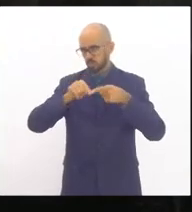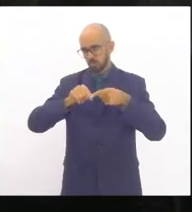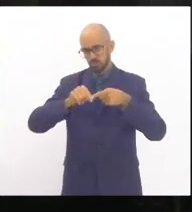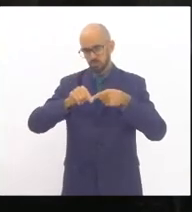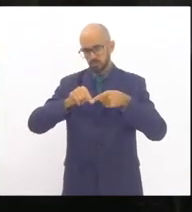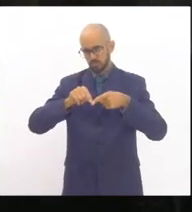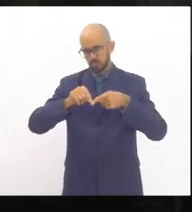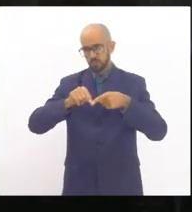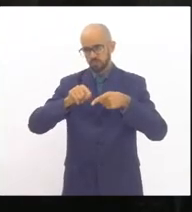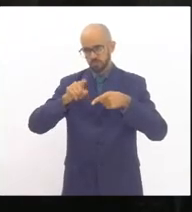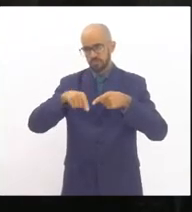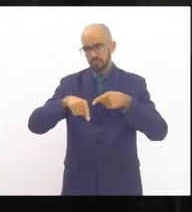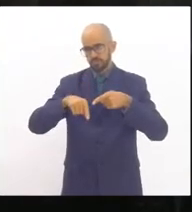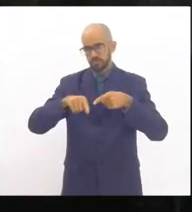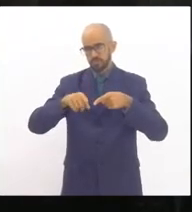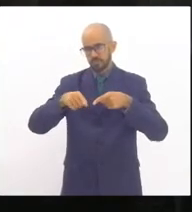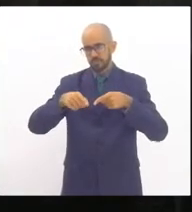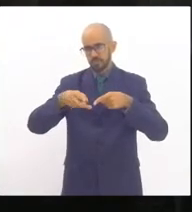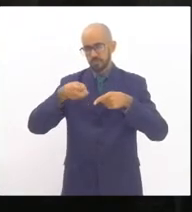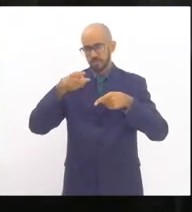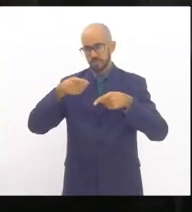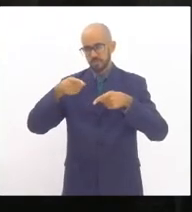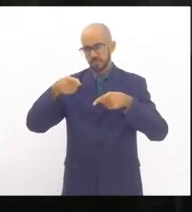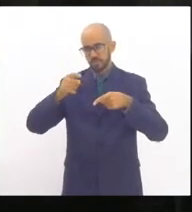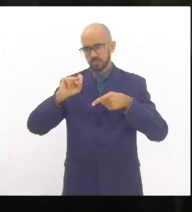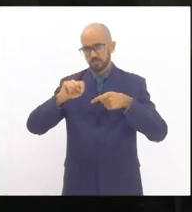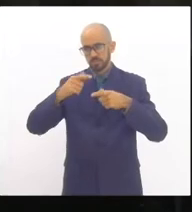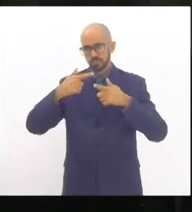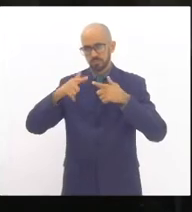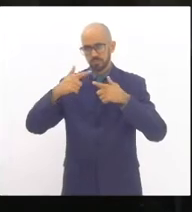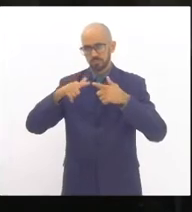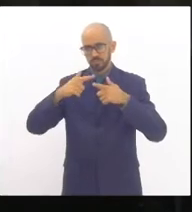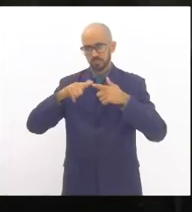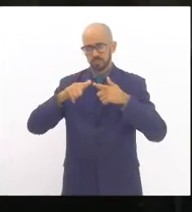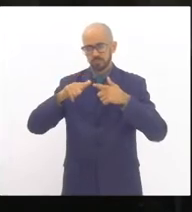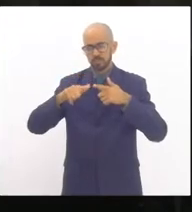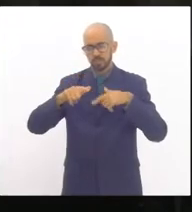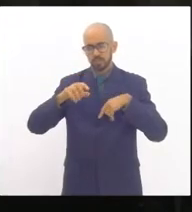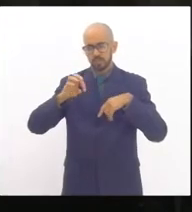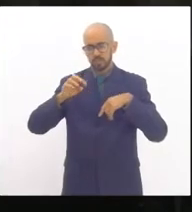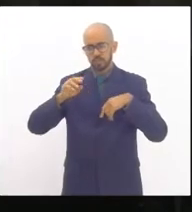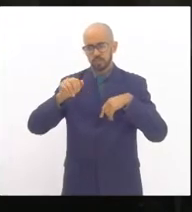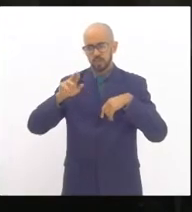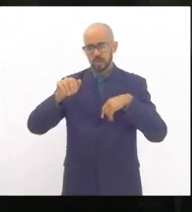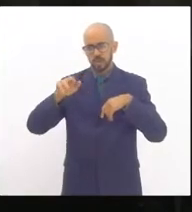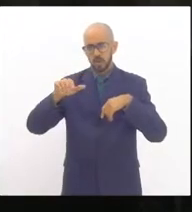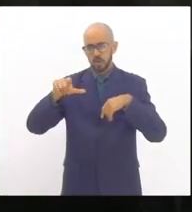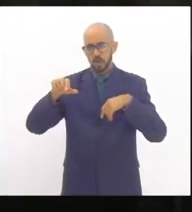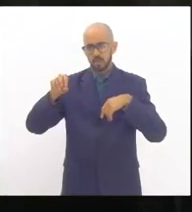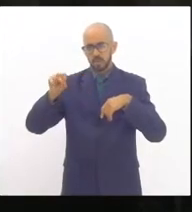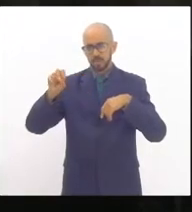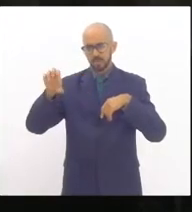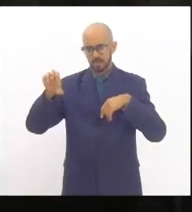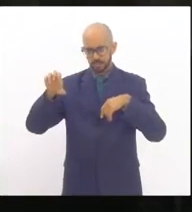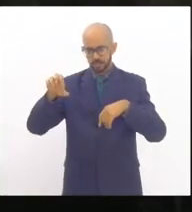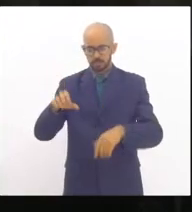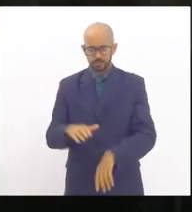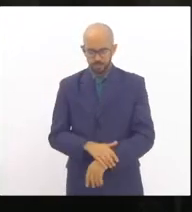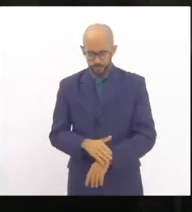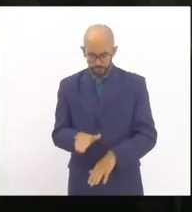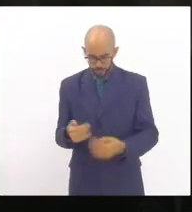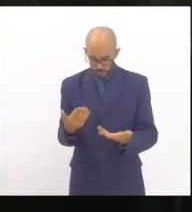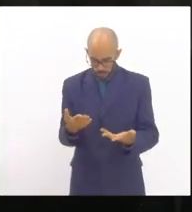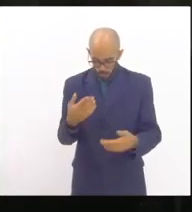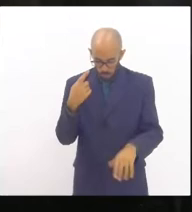e básica considerando aí a questão da tuberculose quando a gente pensa e